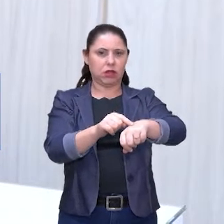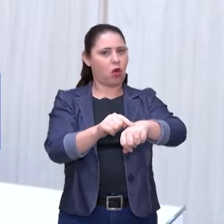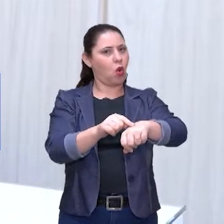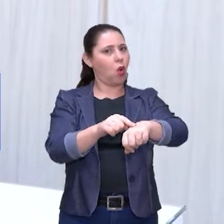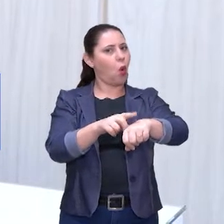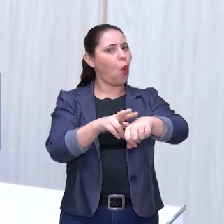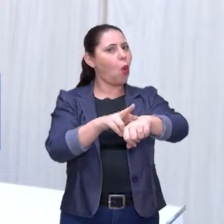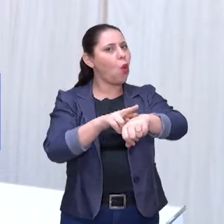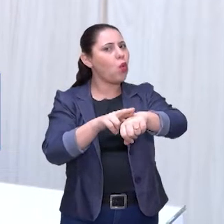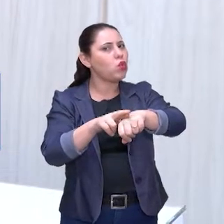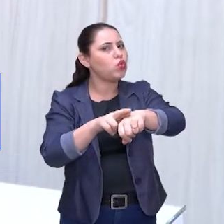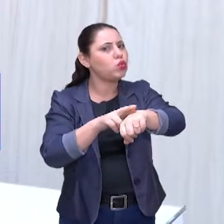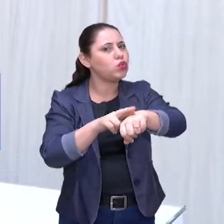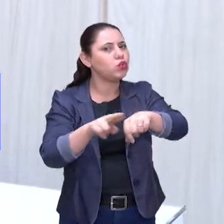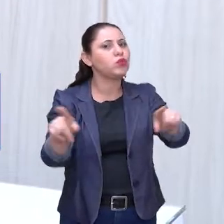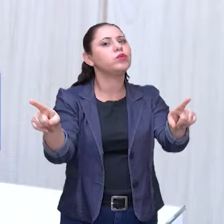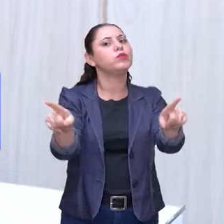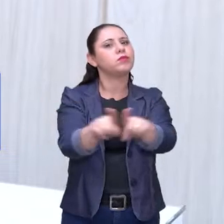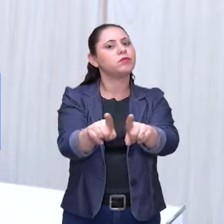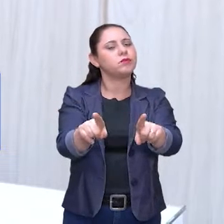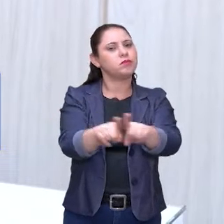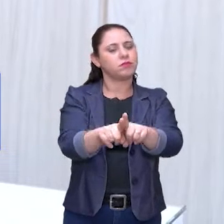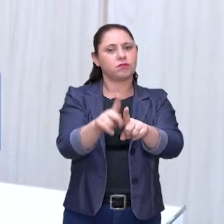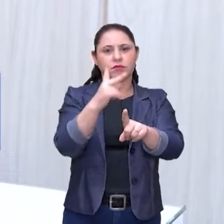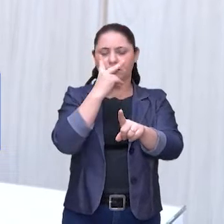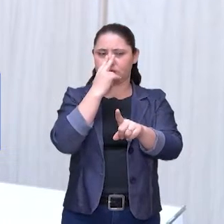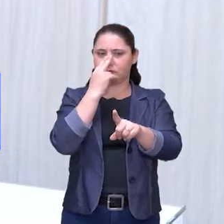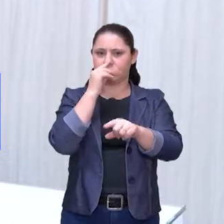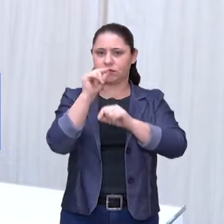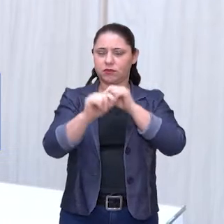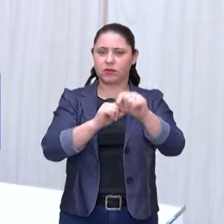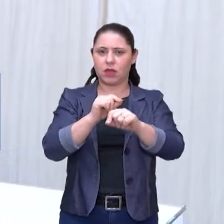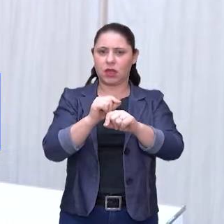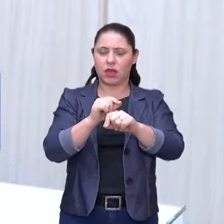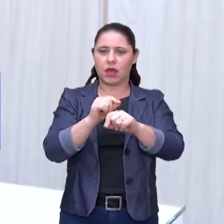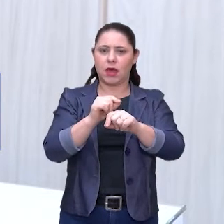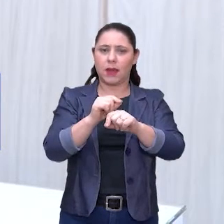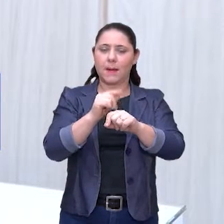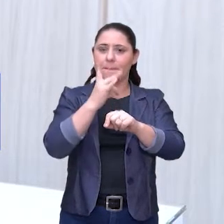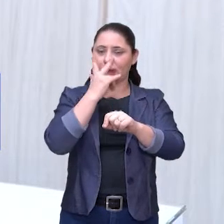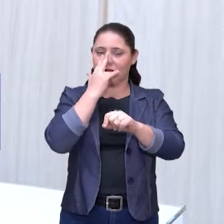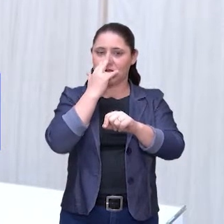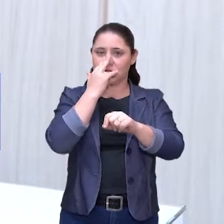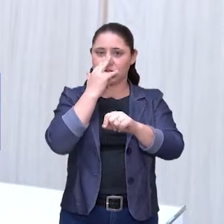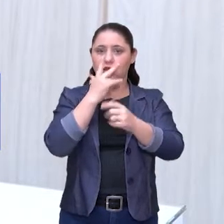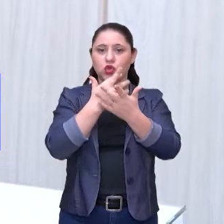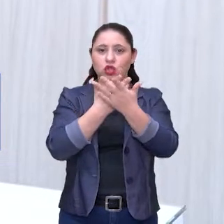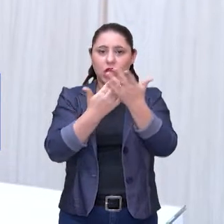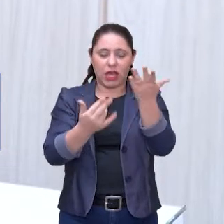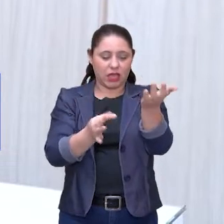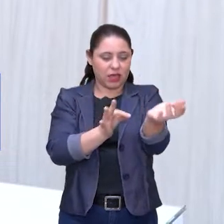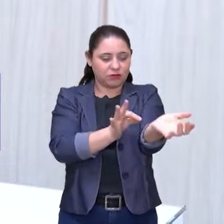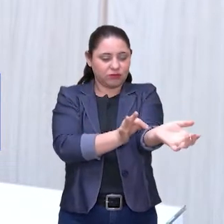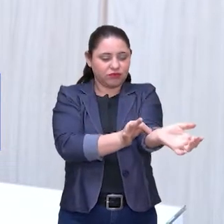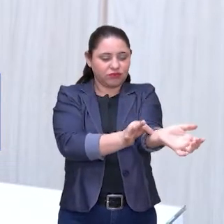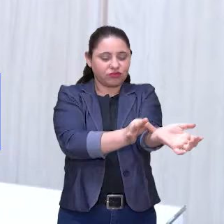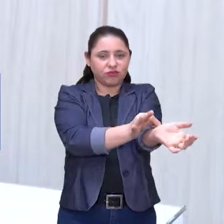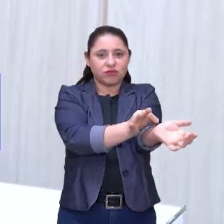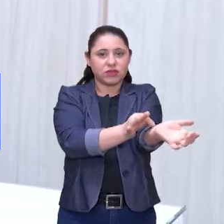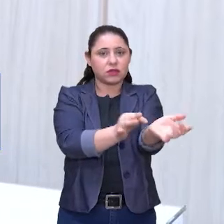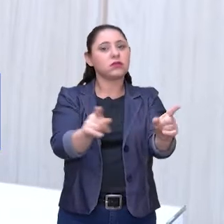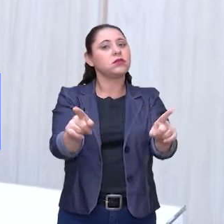avermelhadas, né? Às vezes até mais arroxeadas, né? Meio com um acometimento vascular, porque é uma